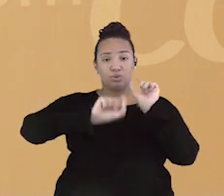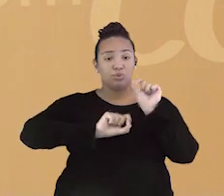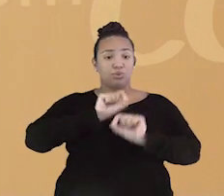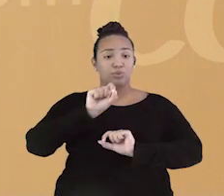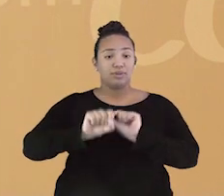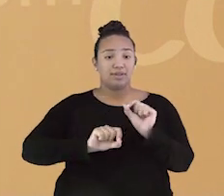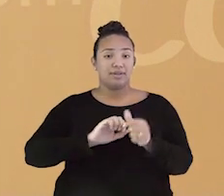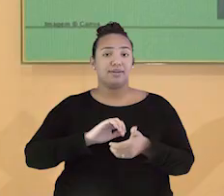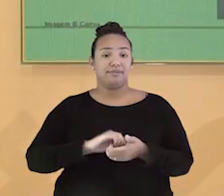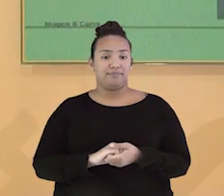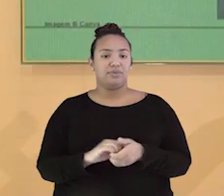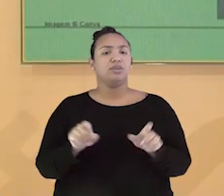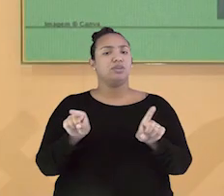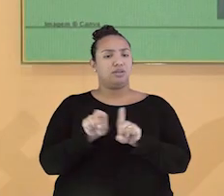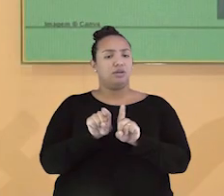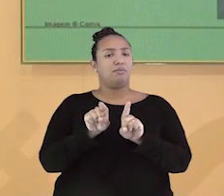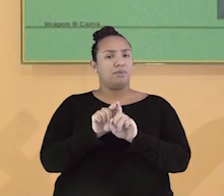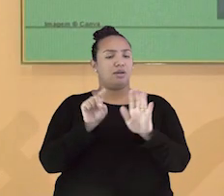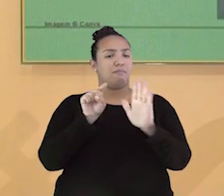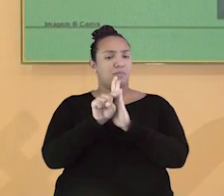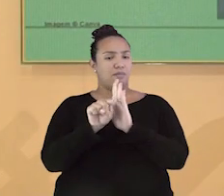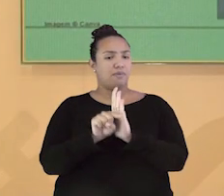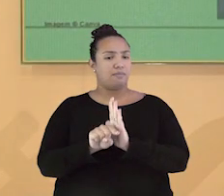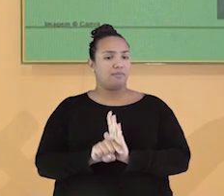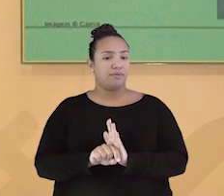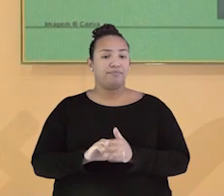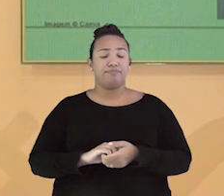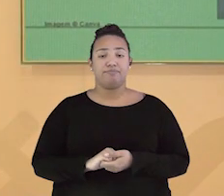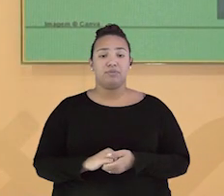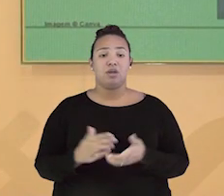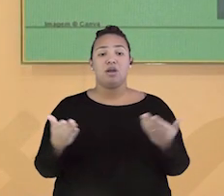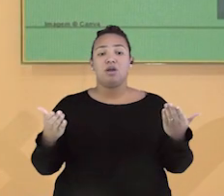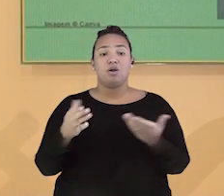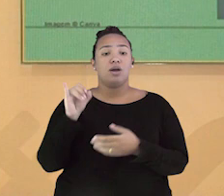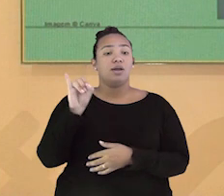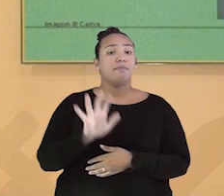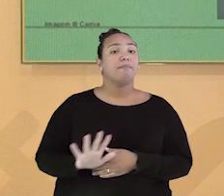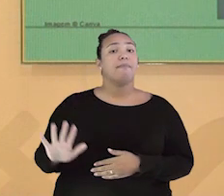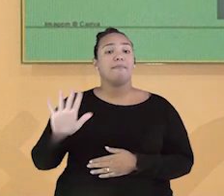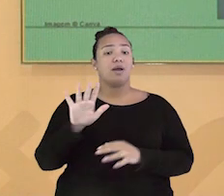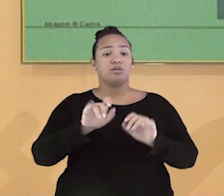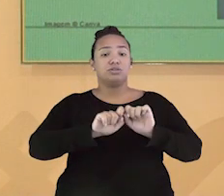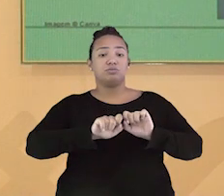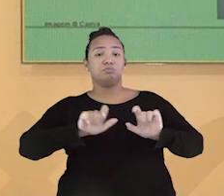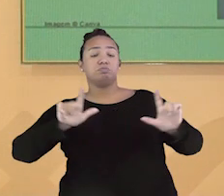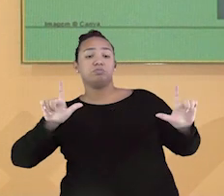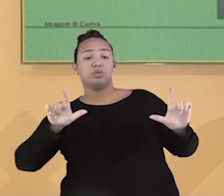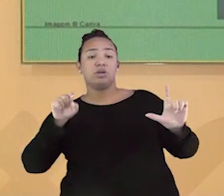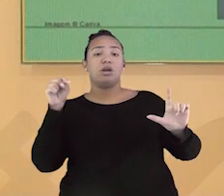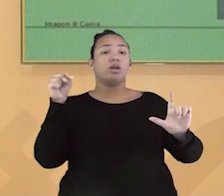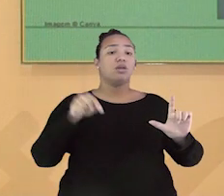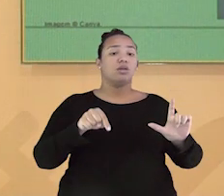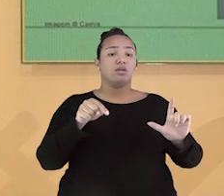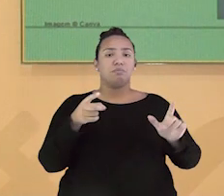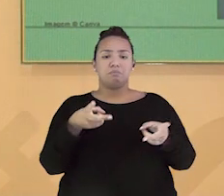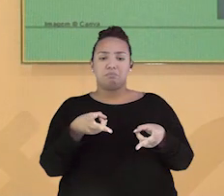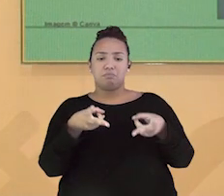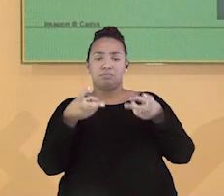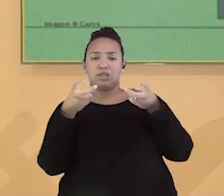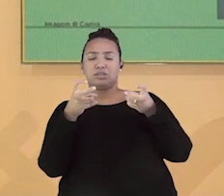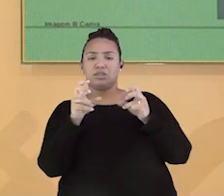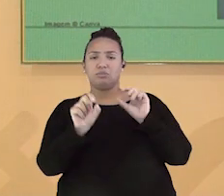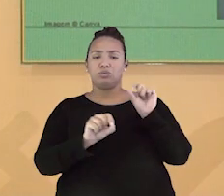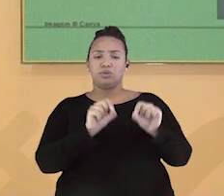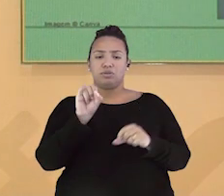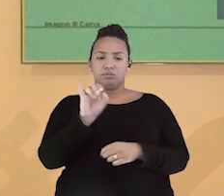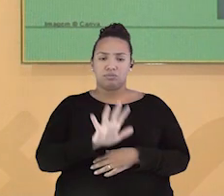de algumas perguntinhas. Observem a imagem que está aparecendo aí na sua tela. Nela, observamos uma